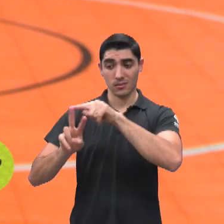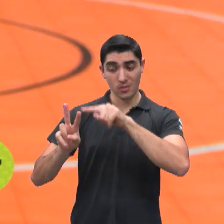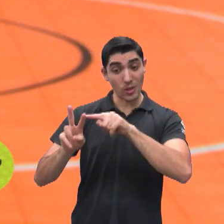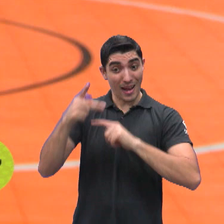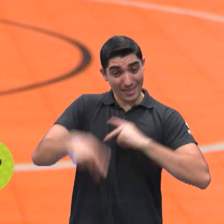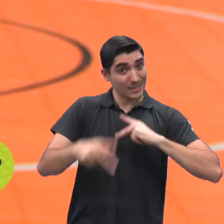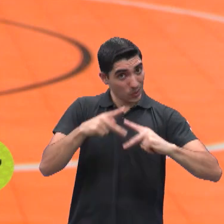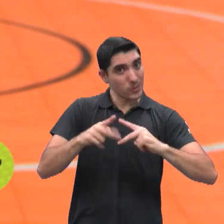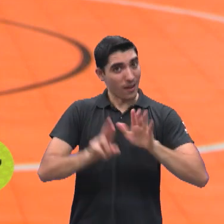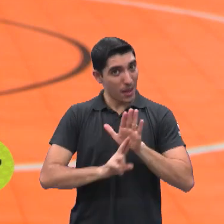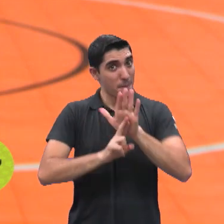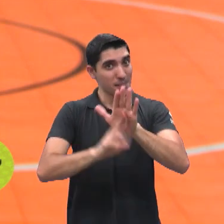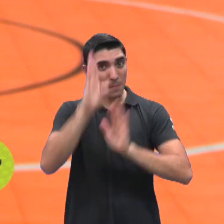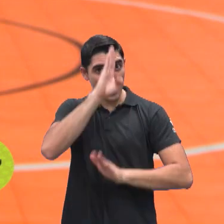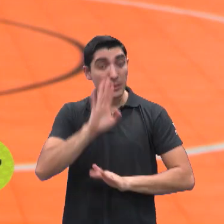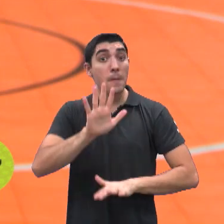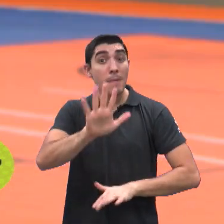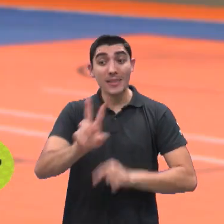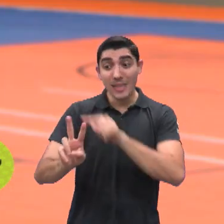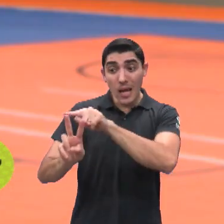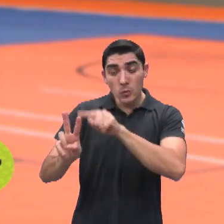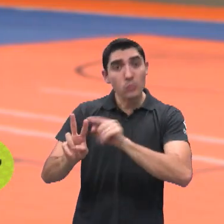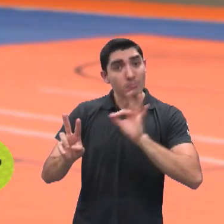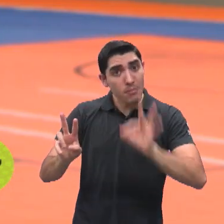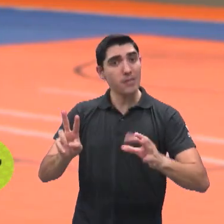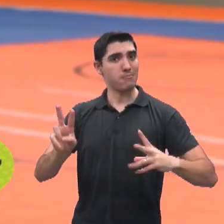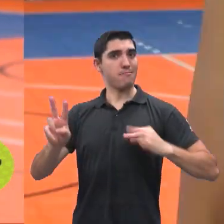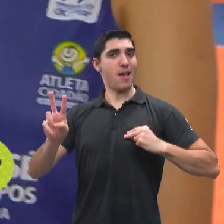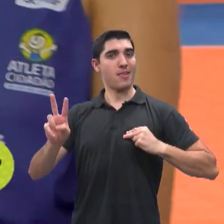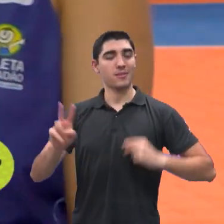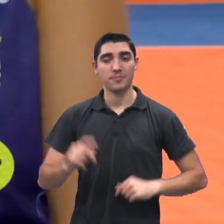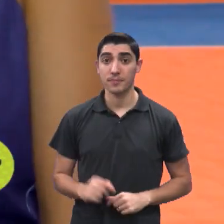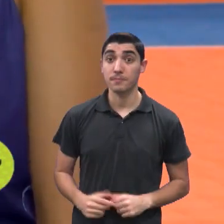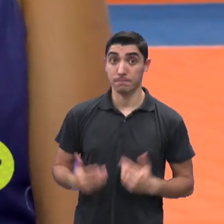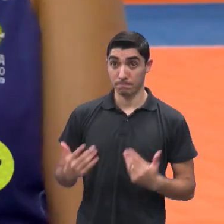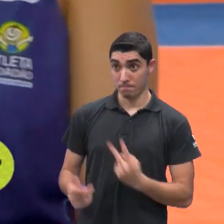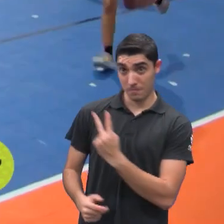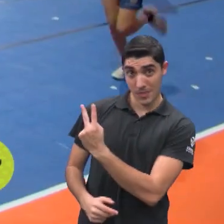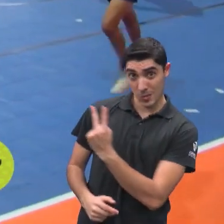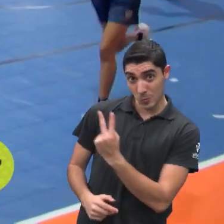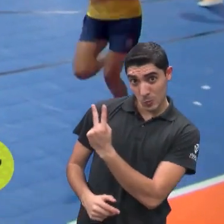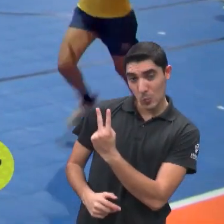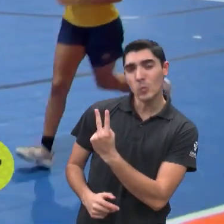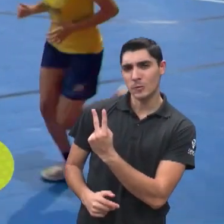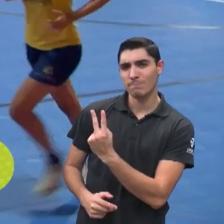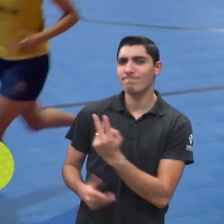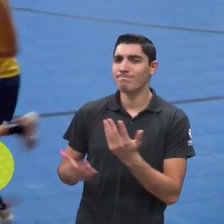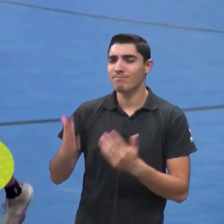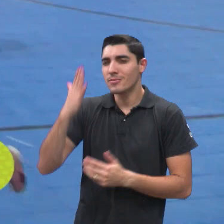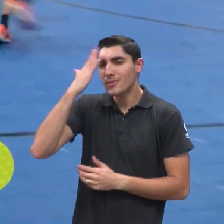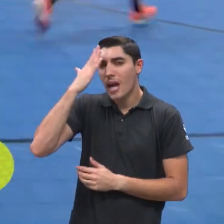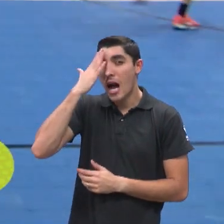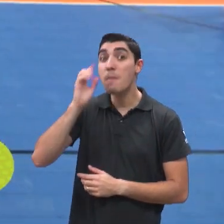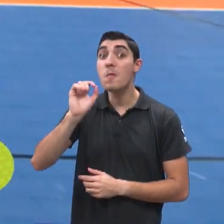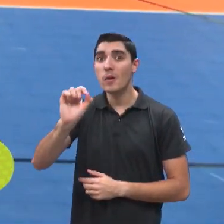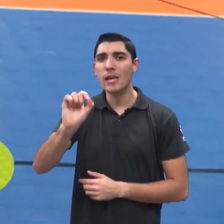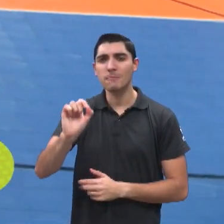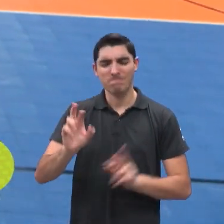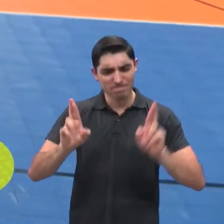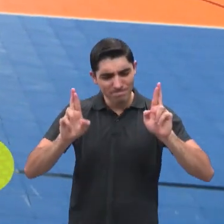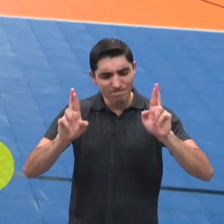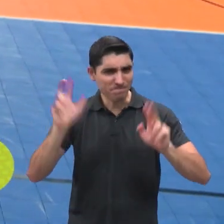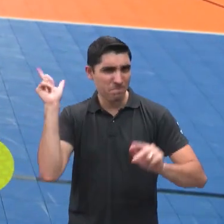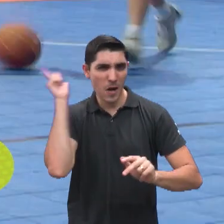que elas estão exatamente onde elas deveriam estar. E no que depender da Sara e da Júlia, as duas estarão na lista final